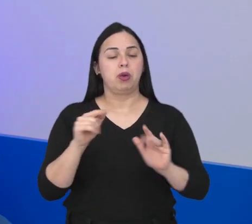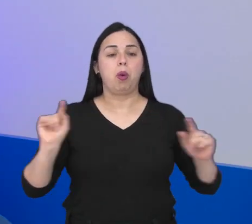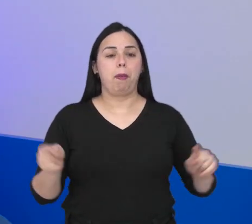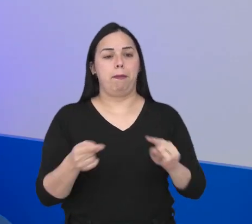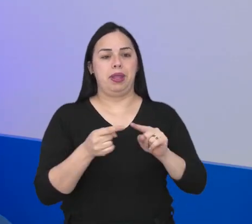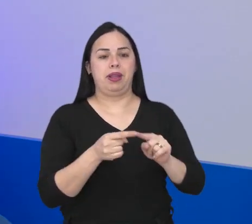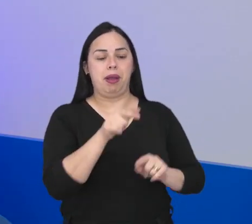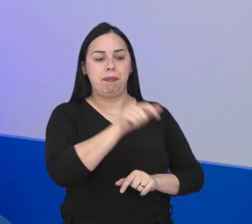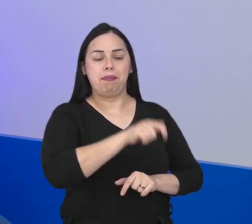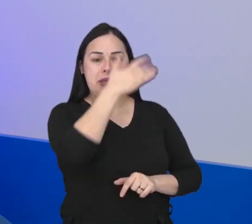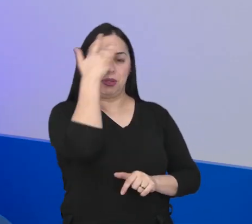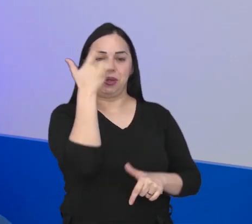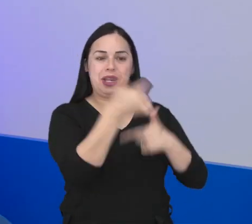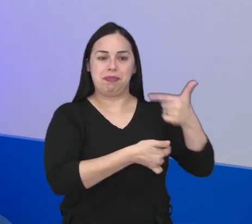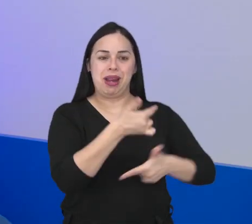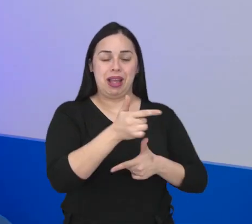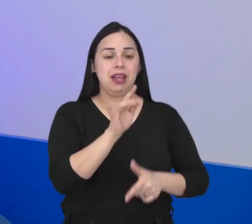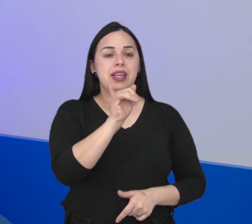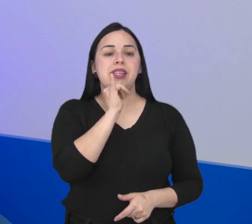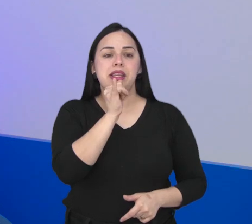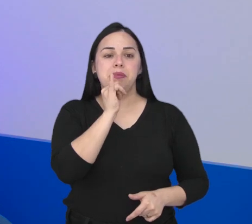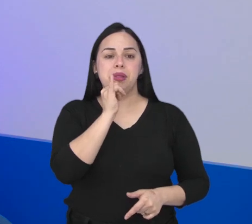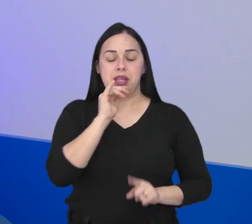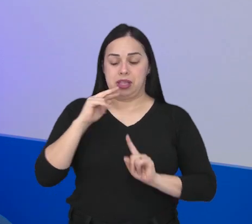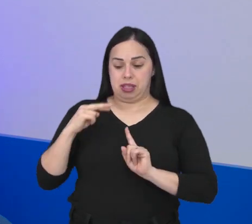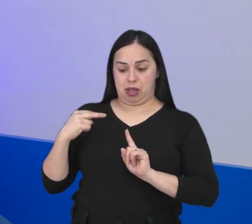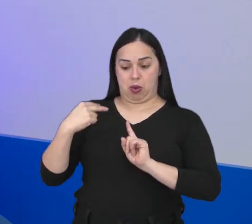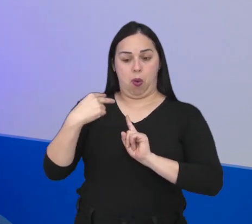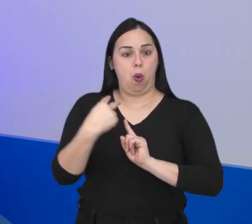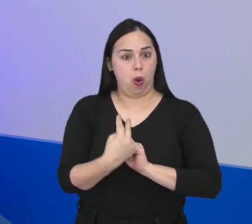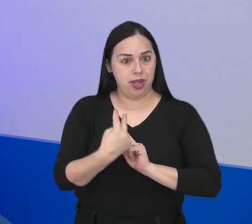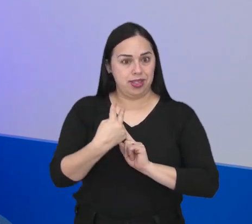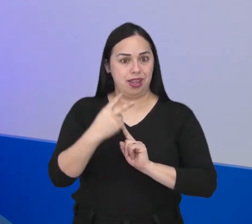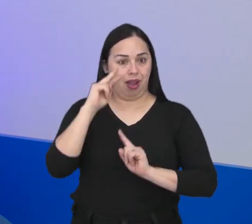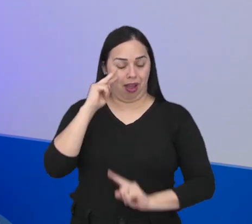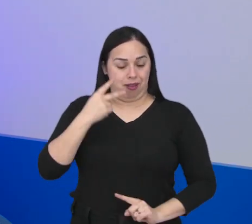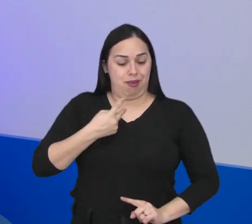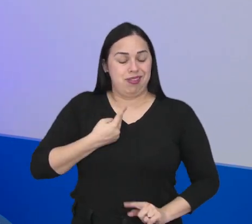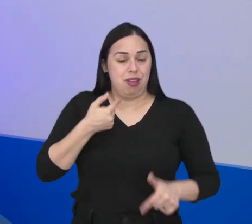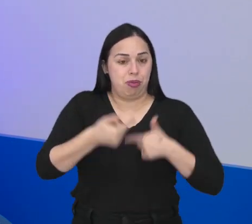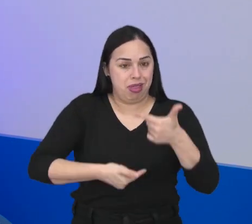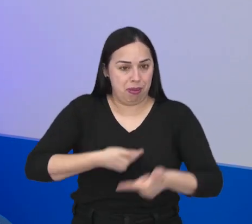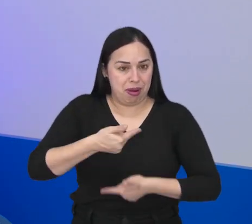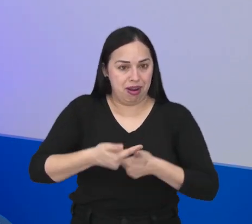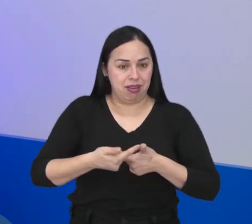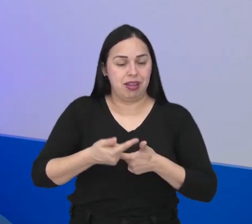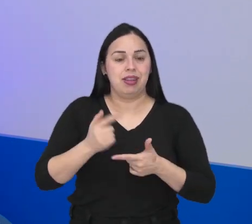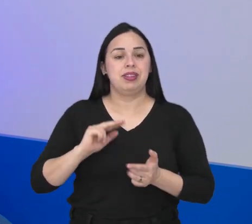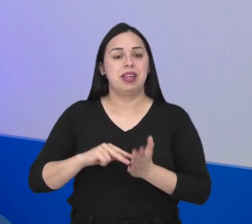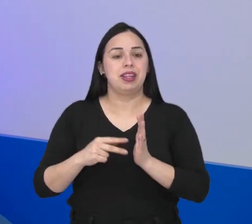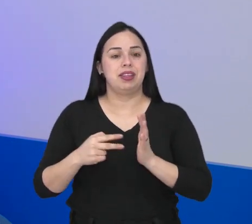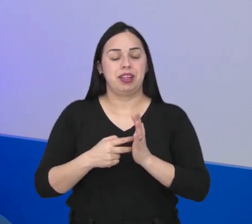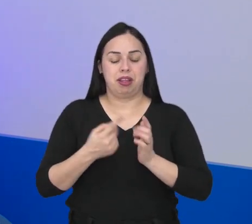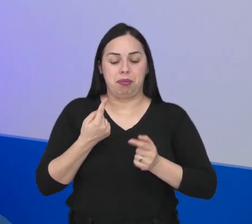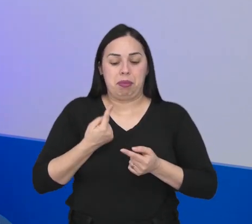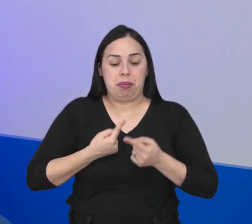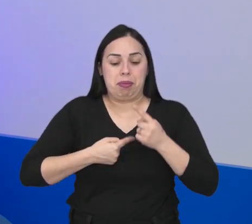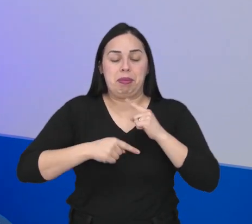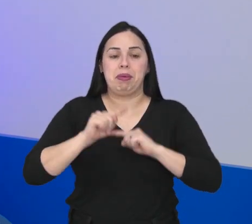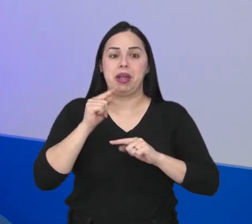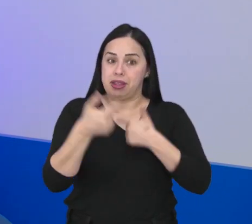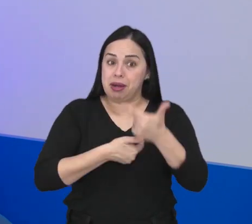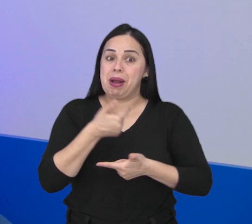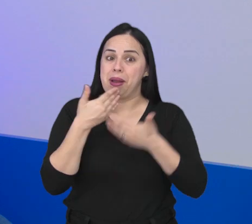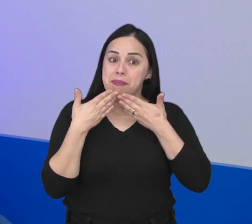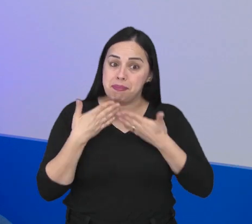com a produtividade. Quando você se sente reconhecido pelo trabalho que você exerce, naturalmente a sua